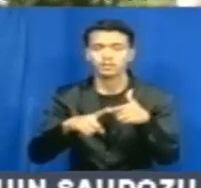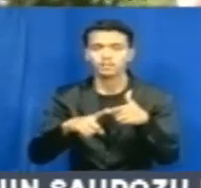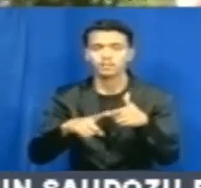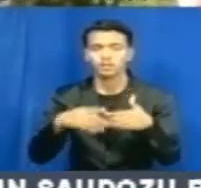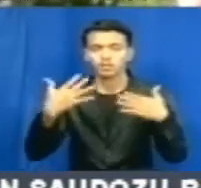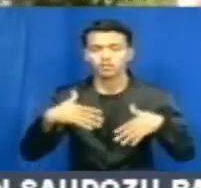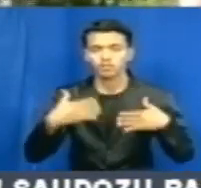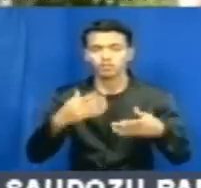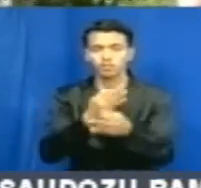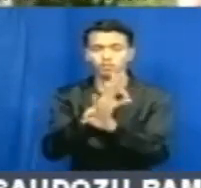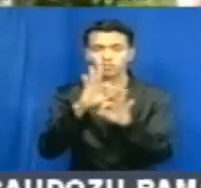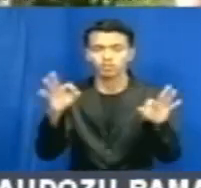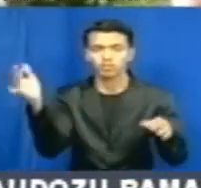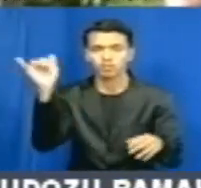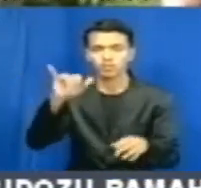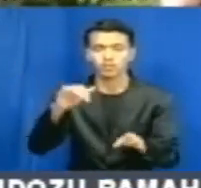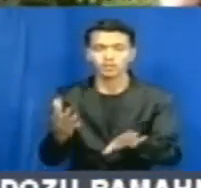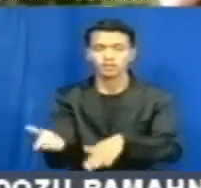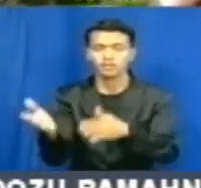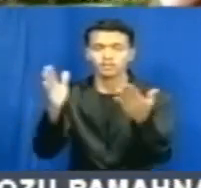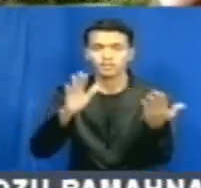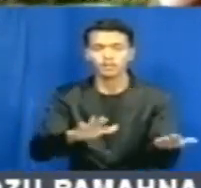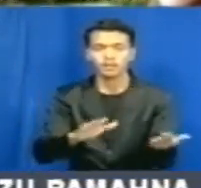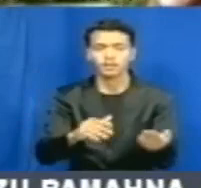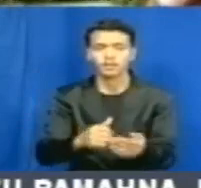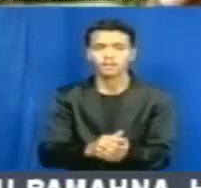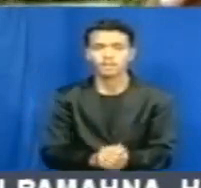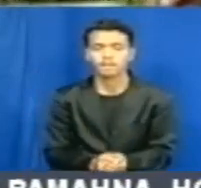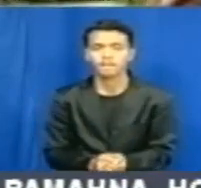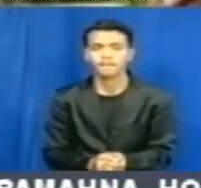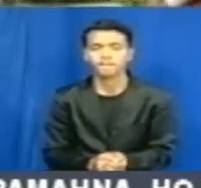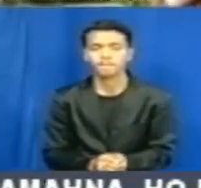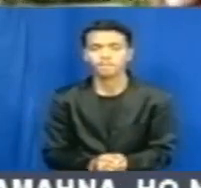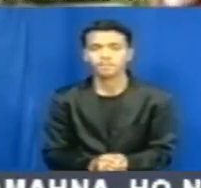uno remata sira mate e mas que